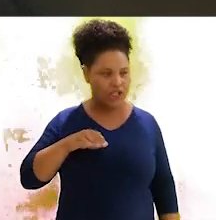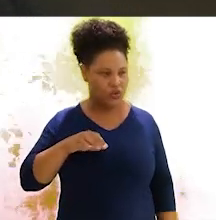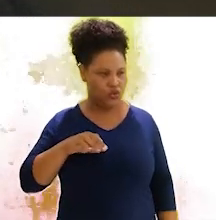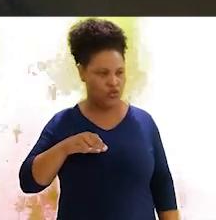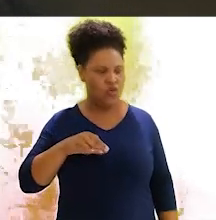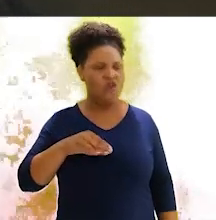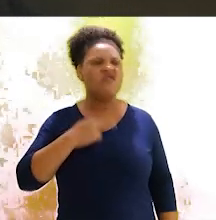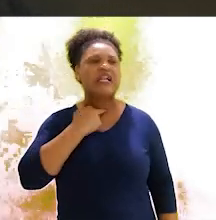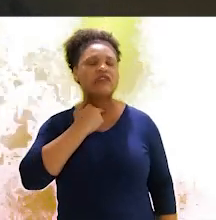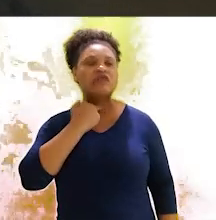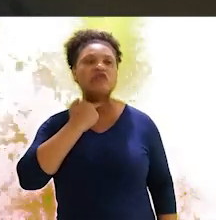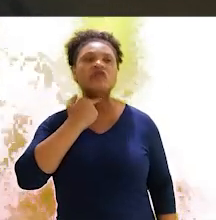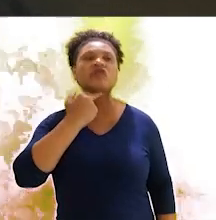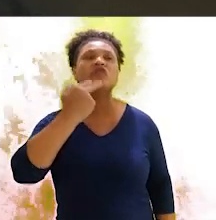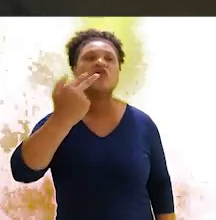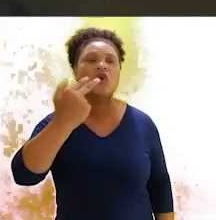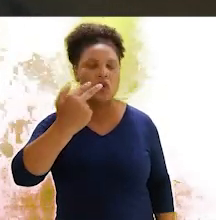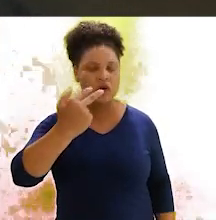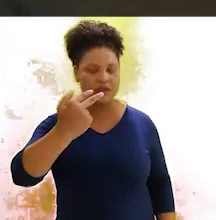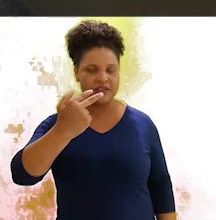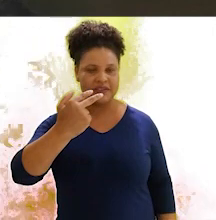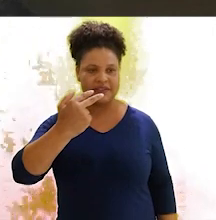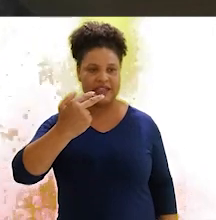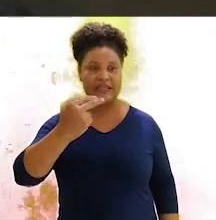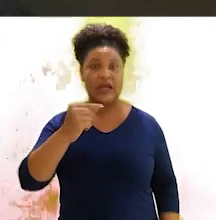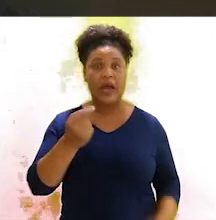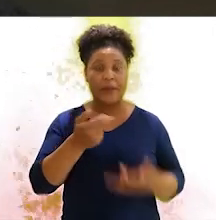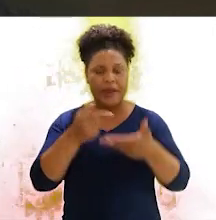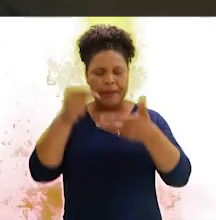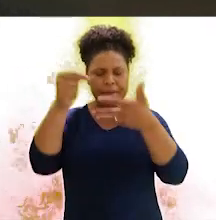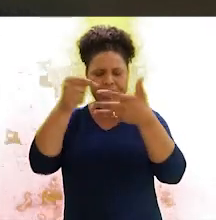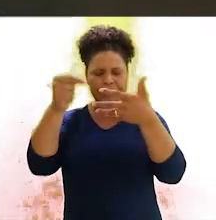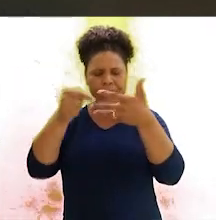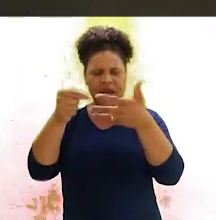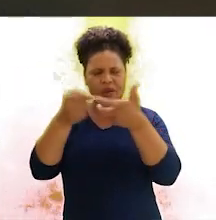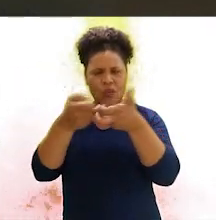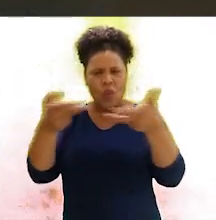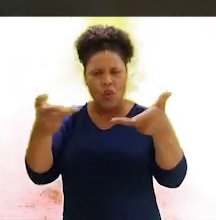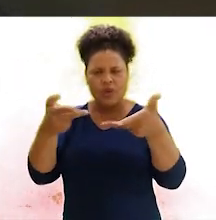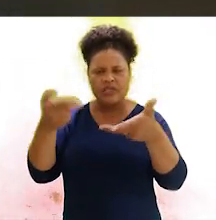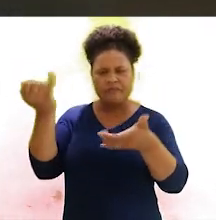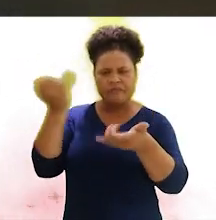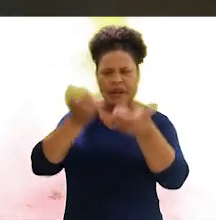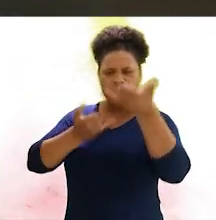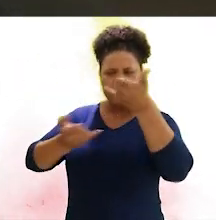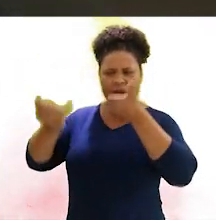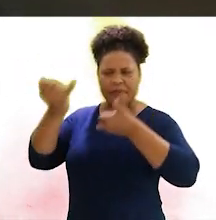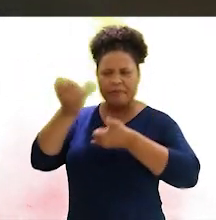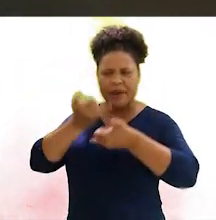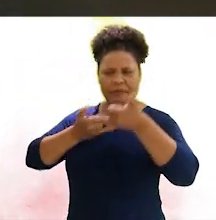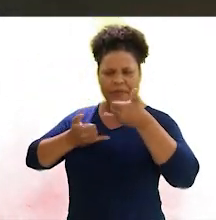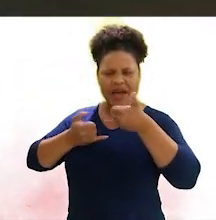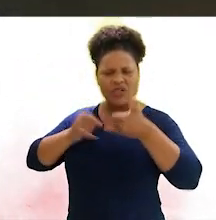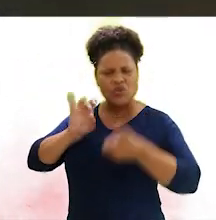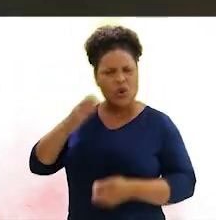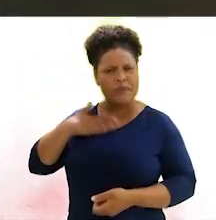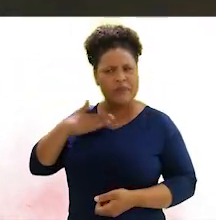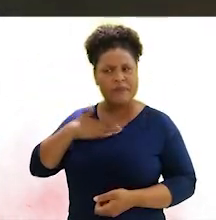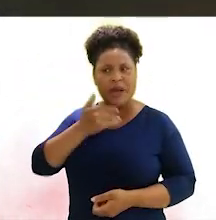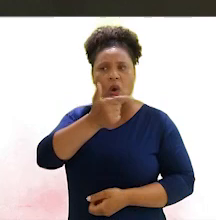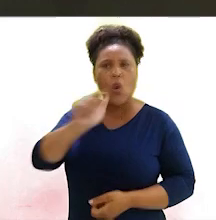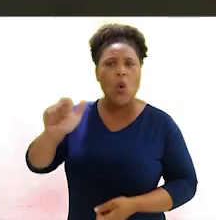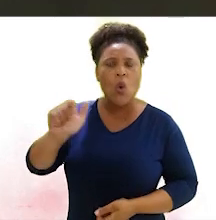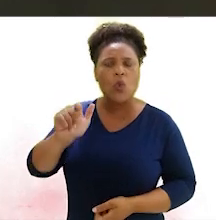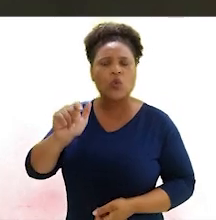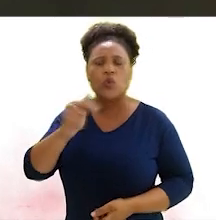então eram assim coisas que precisavam falar para mim que eu peço a minha que ninguém falava mais para outros meninos o